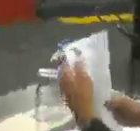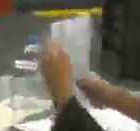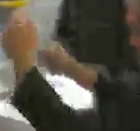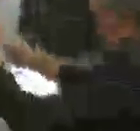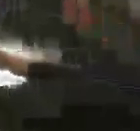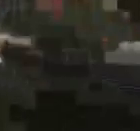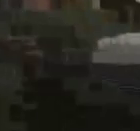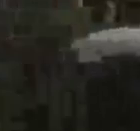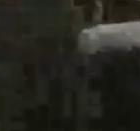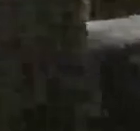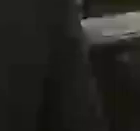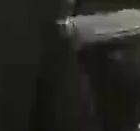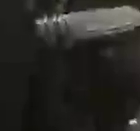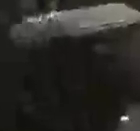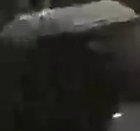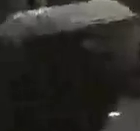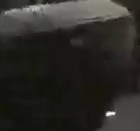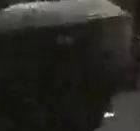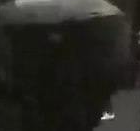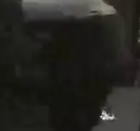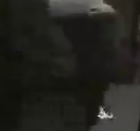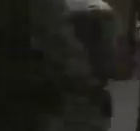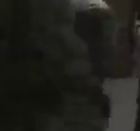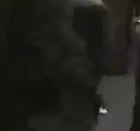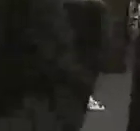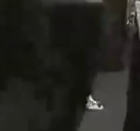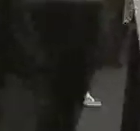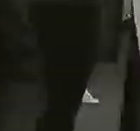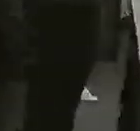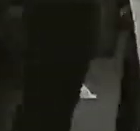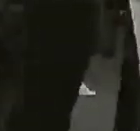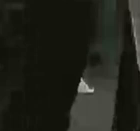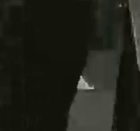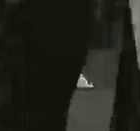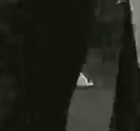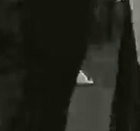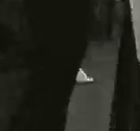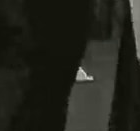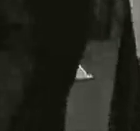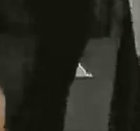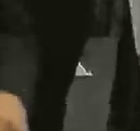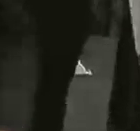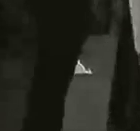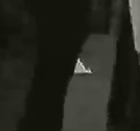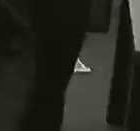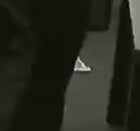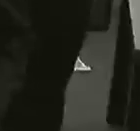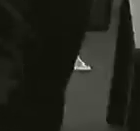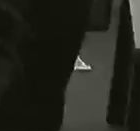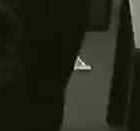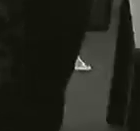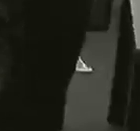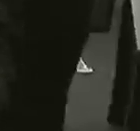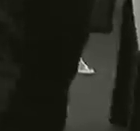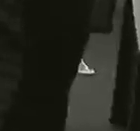Agora a sessão da Câmara entra num pequeno intervalo de 5 minutos e, na sequência, os projetos de lei da ordem